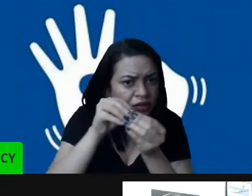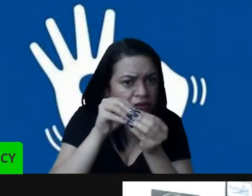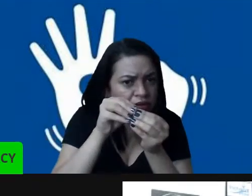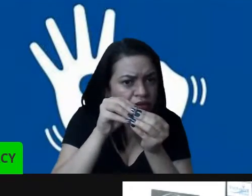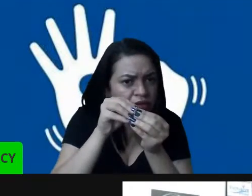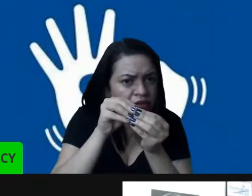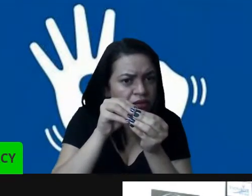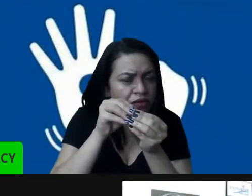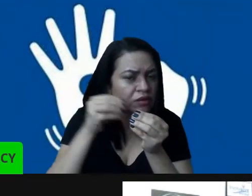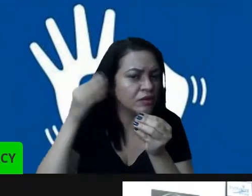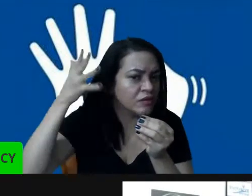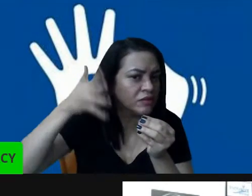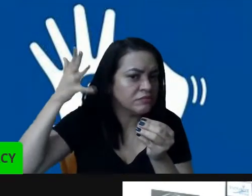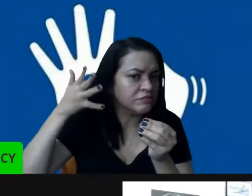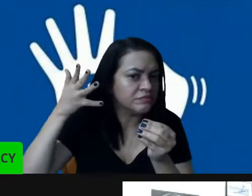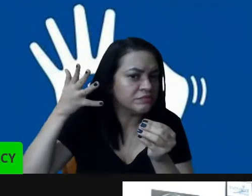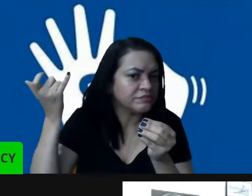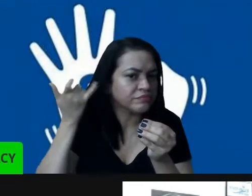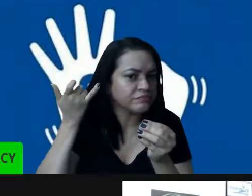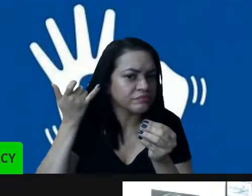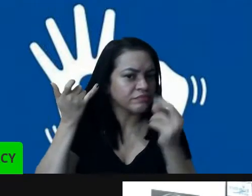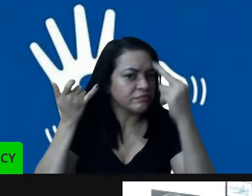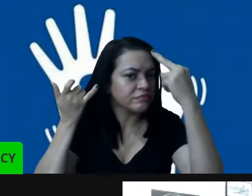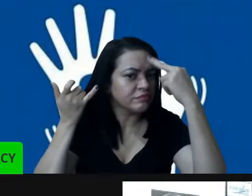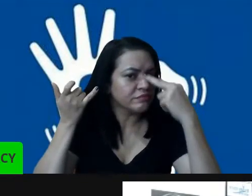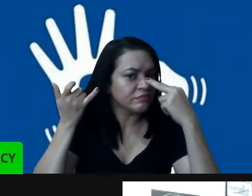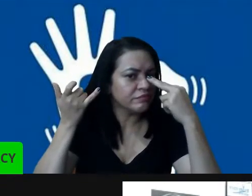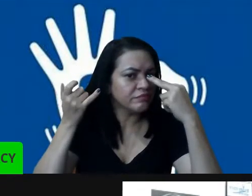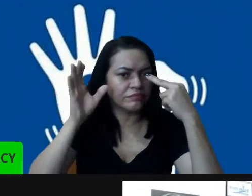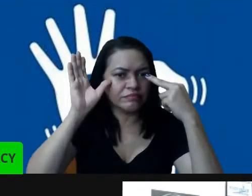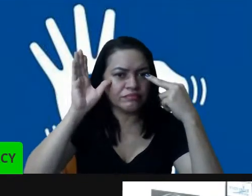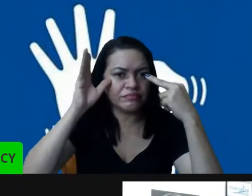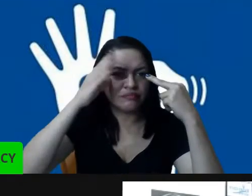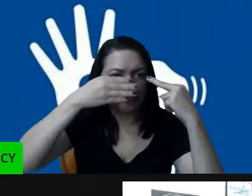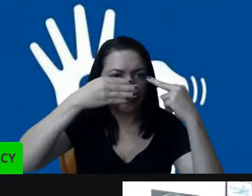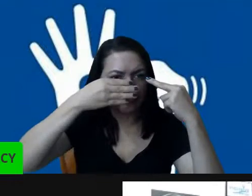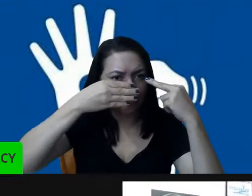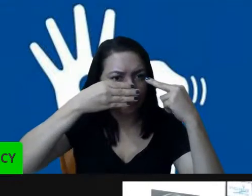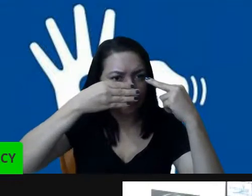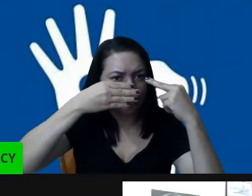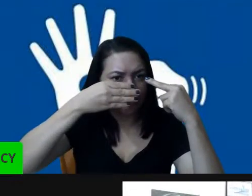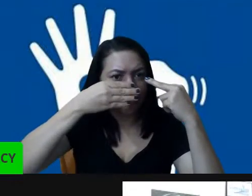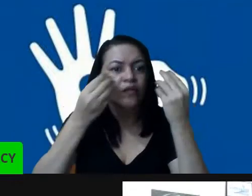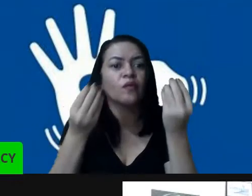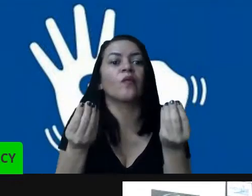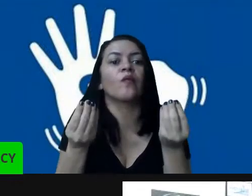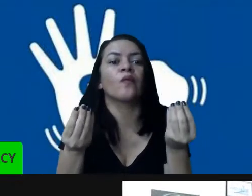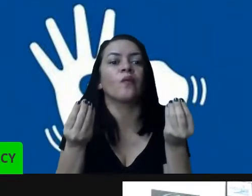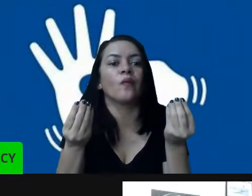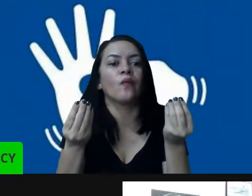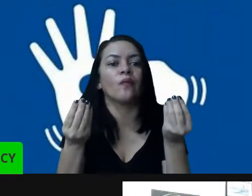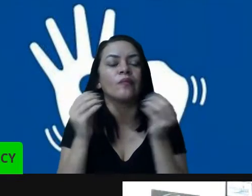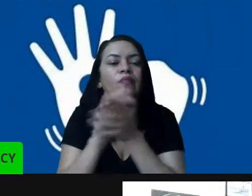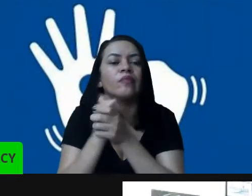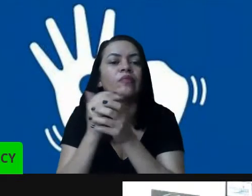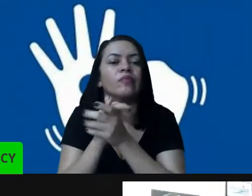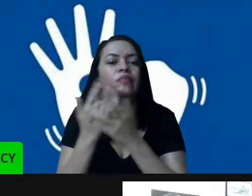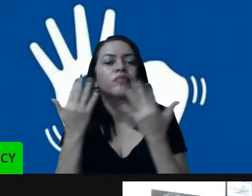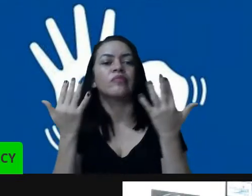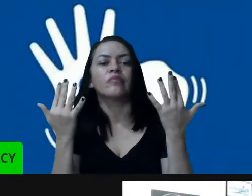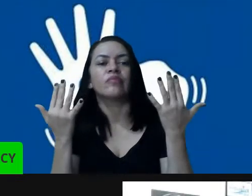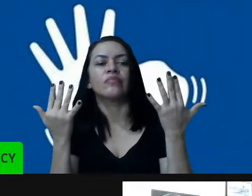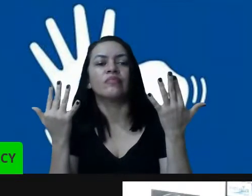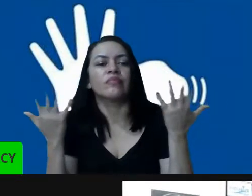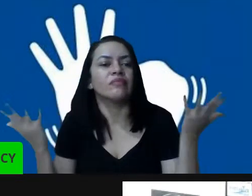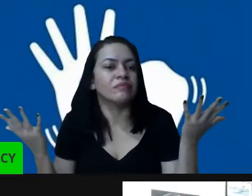visual ou com baixa visão consiga compreender como é que ele vai fazer esses movimentos de lavagem de mãos. E